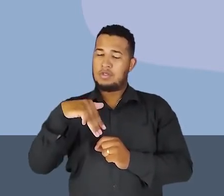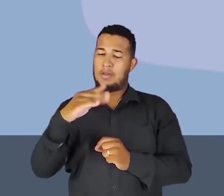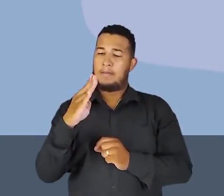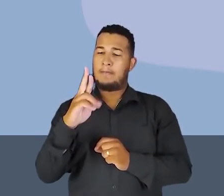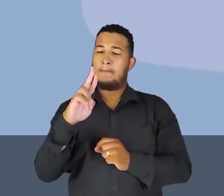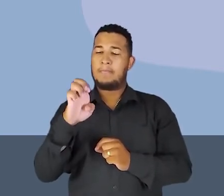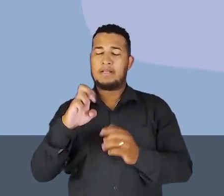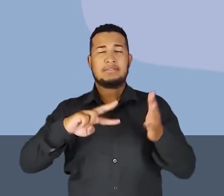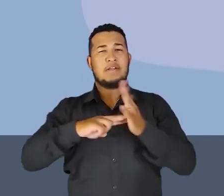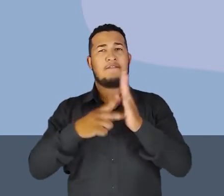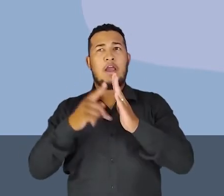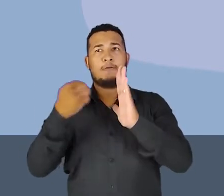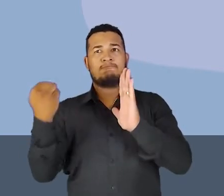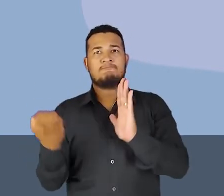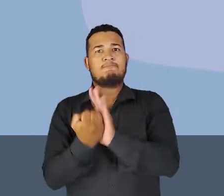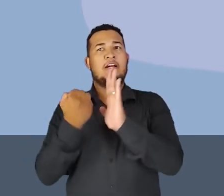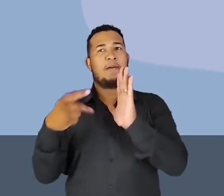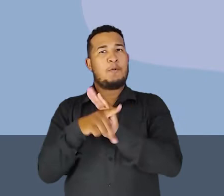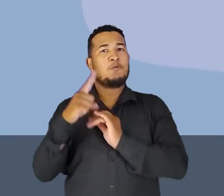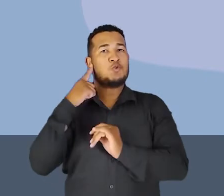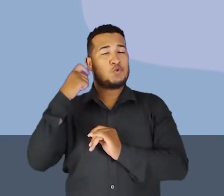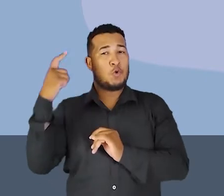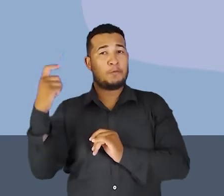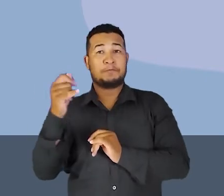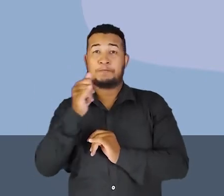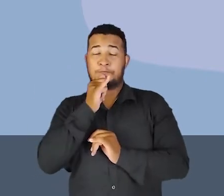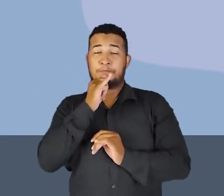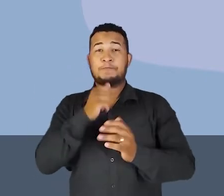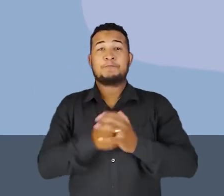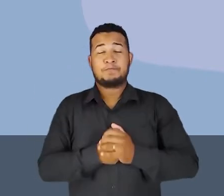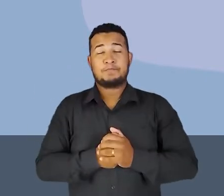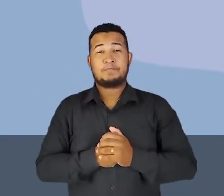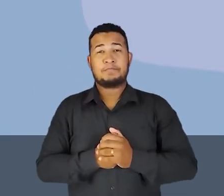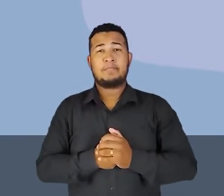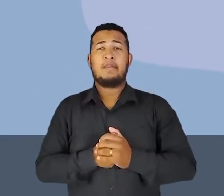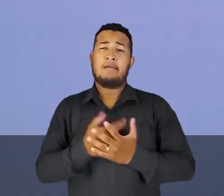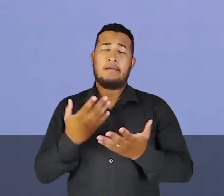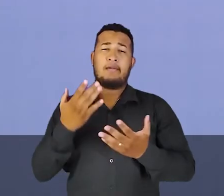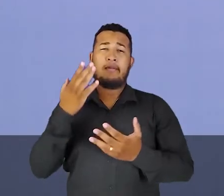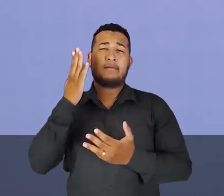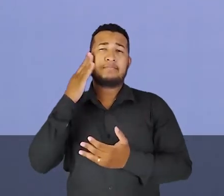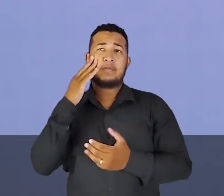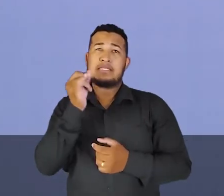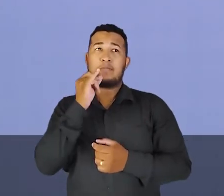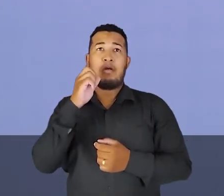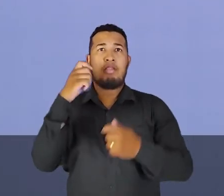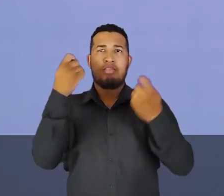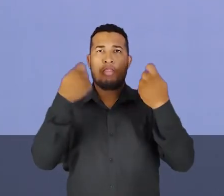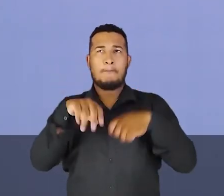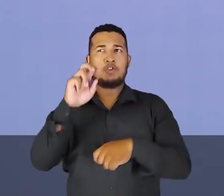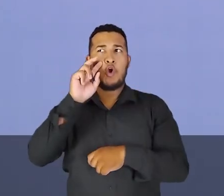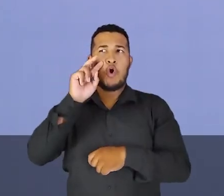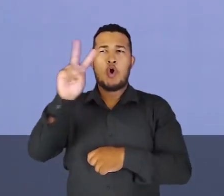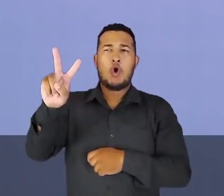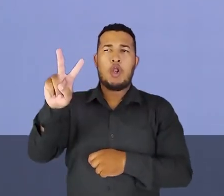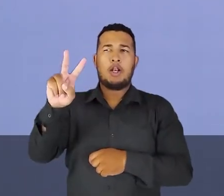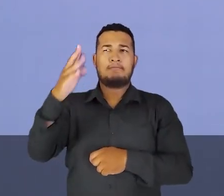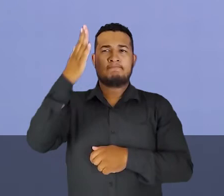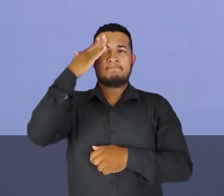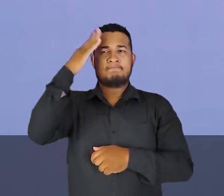identidade de um som. No exemplo muito simples, é você não precisar olhar para perceber